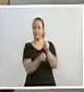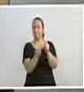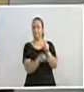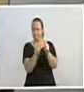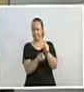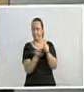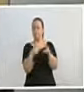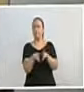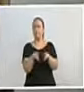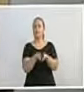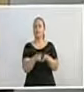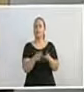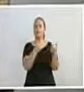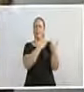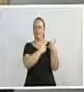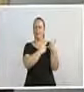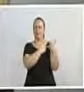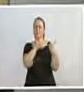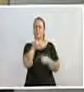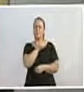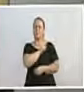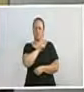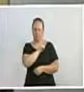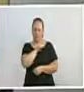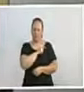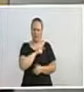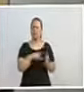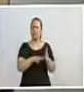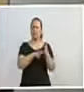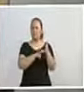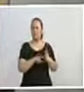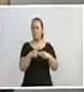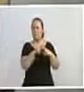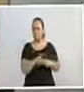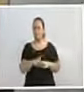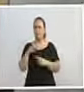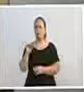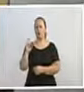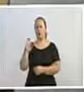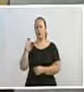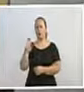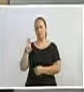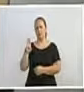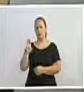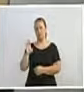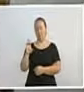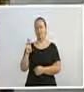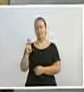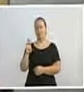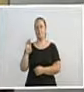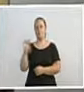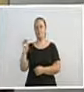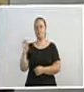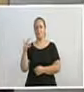responsável, o gerente de operações ou o supervisor aí da Odebrecht Ambiental, para nós tentarmos saber quem que